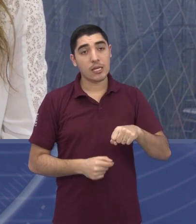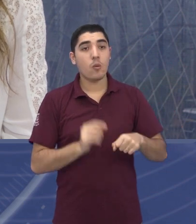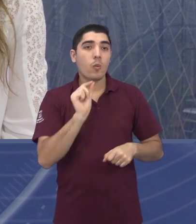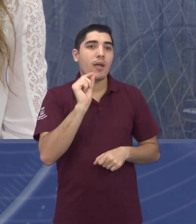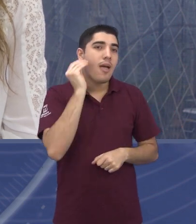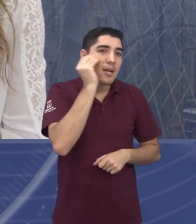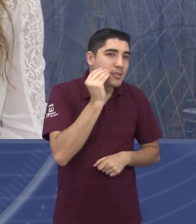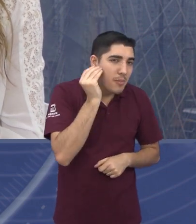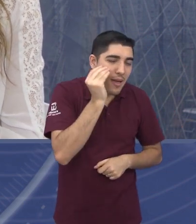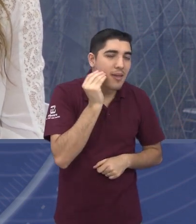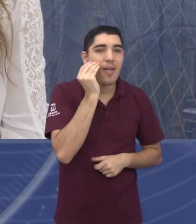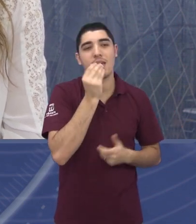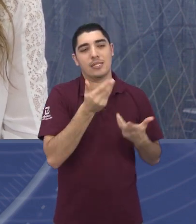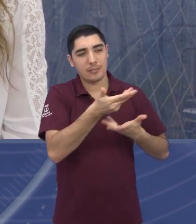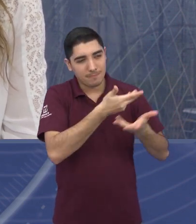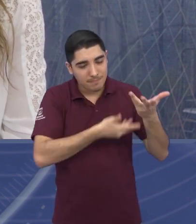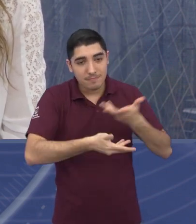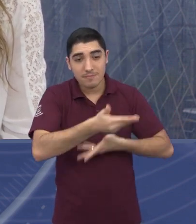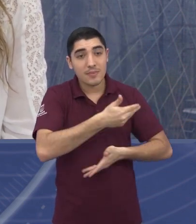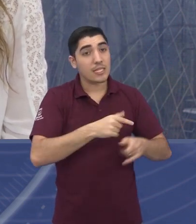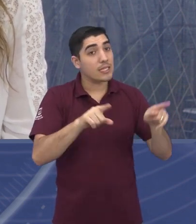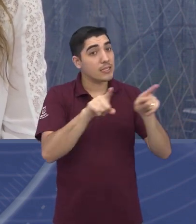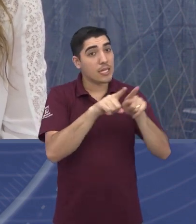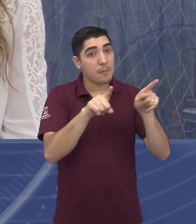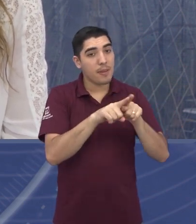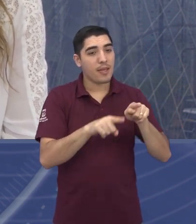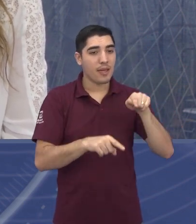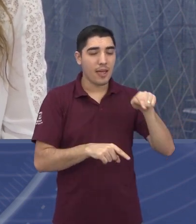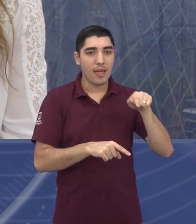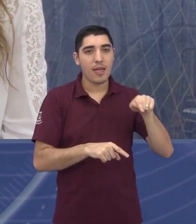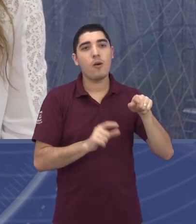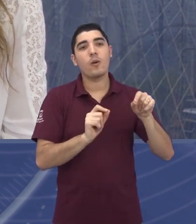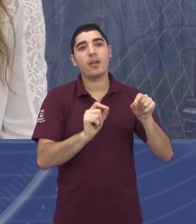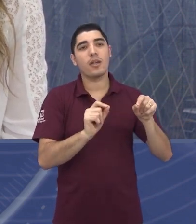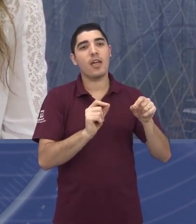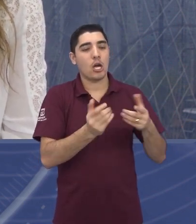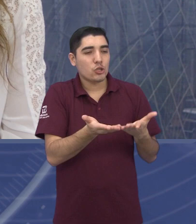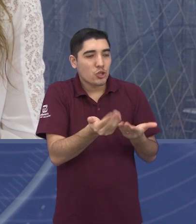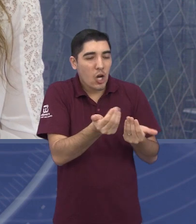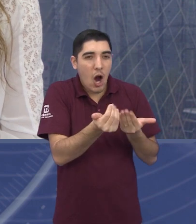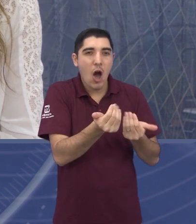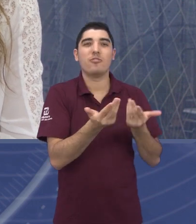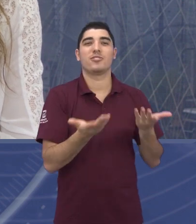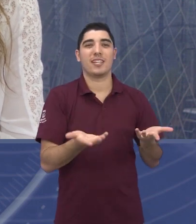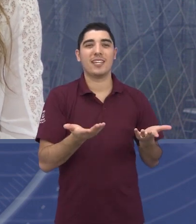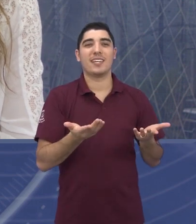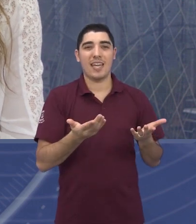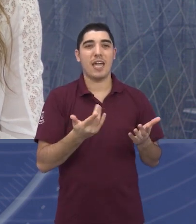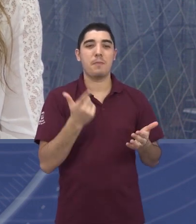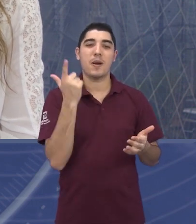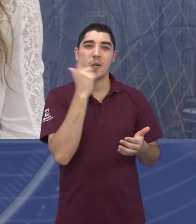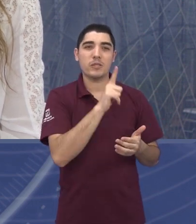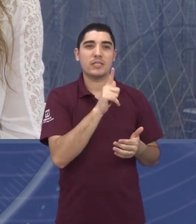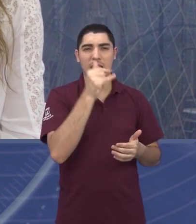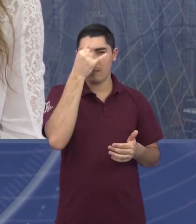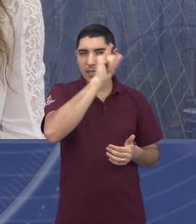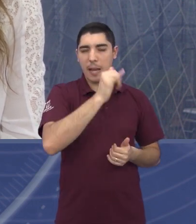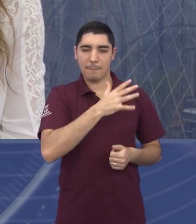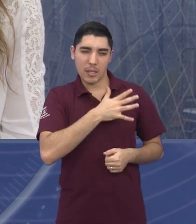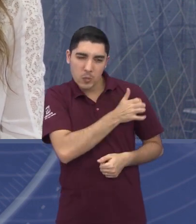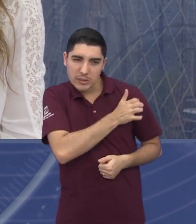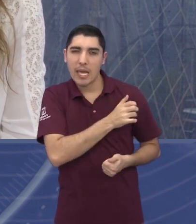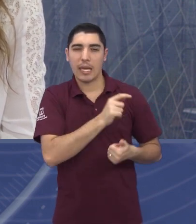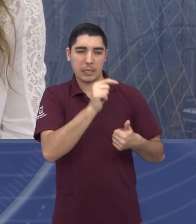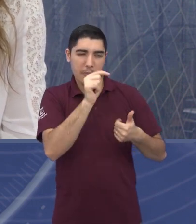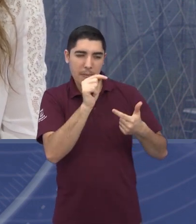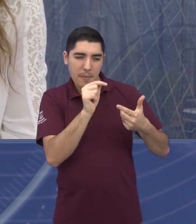da experiência, mas também essa informação, essa leveza da juventude, né, que é livre de preconceitos,